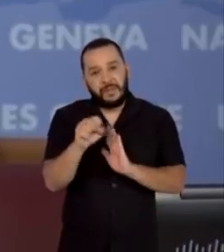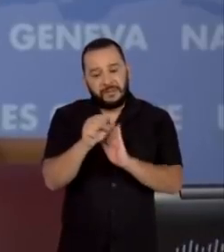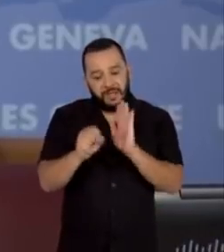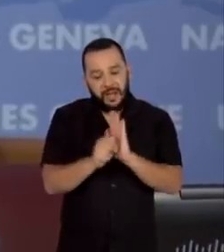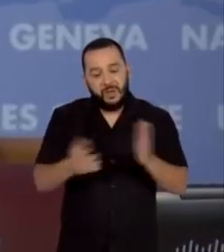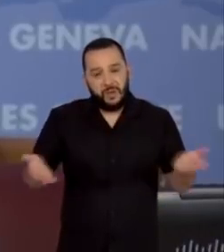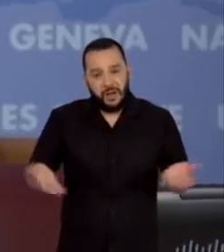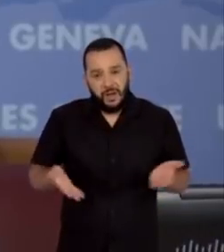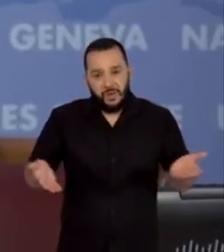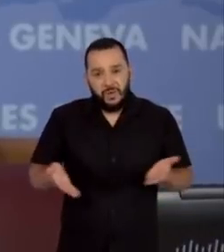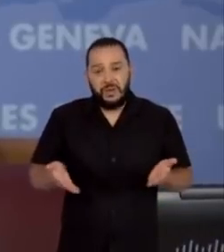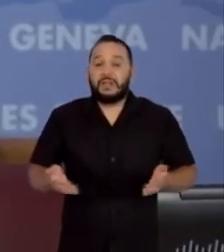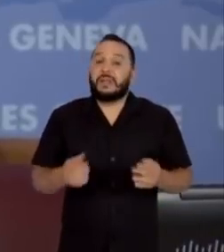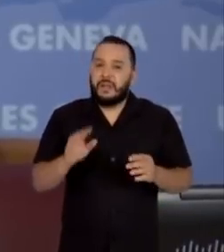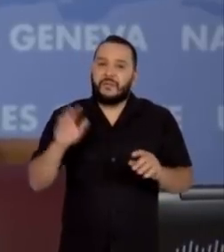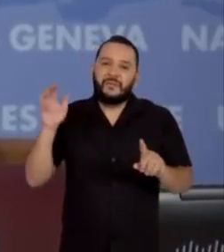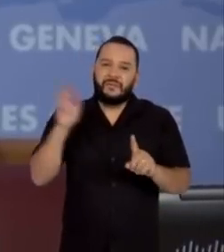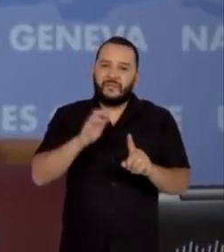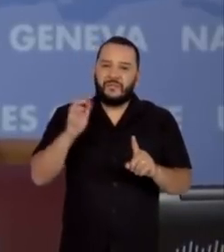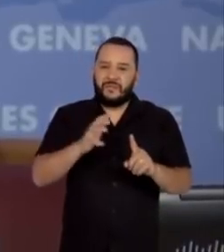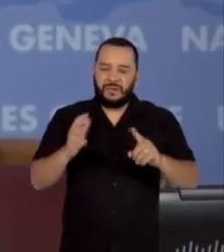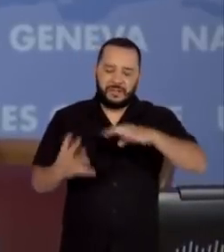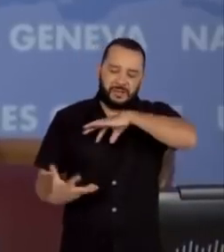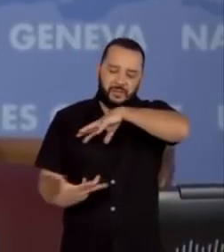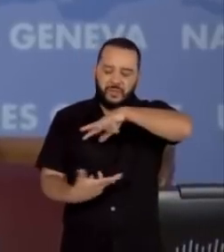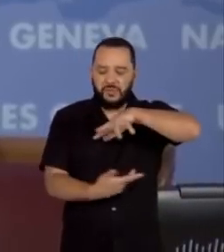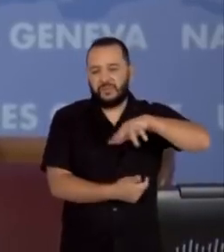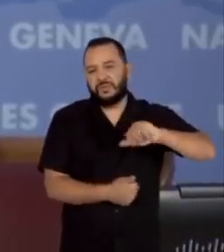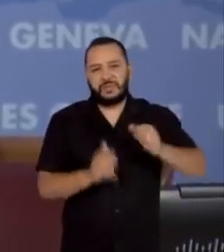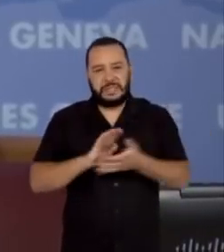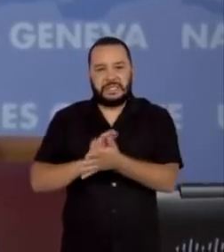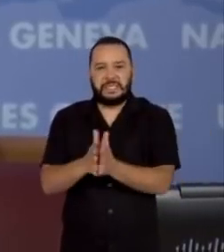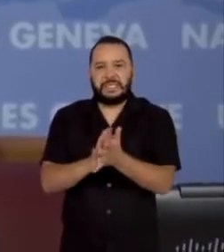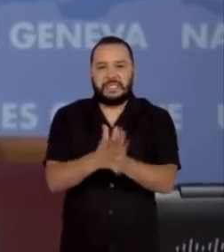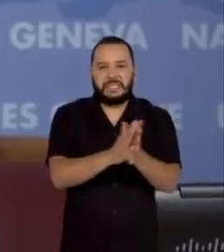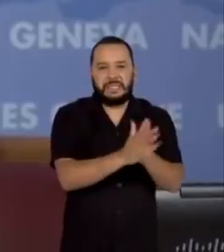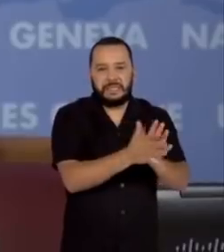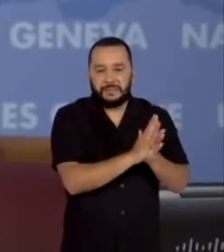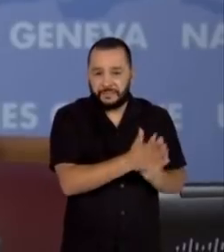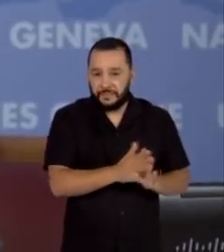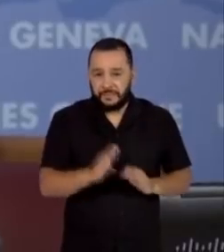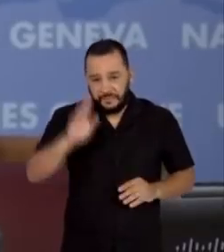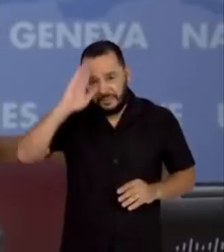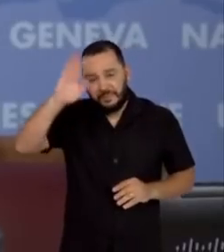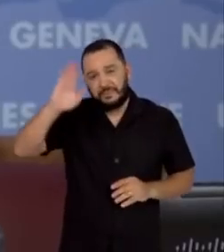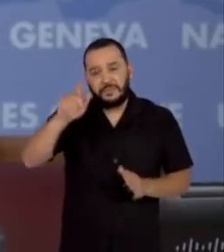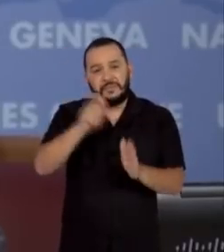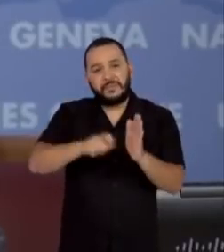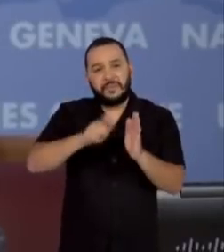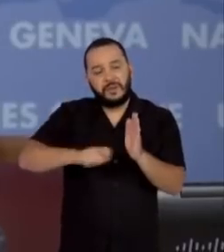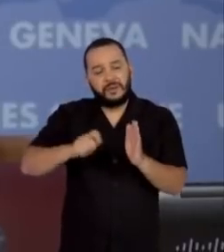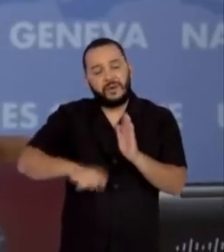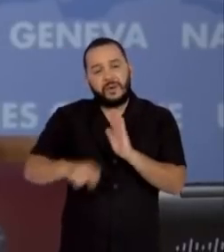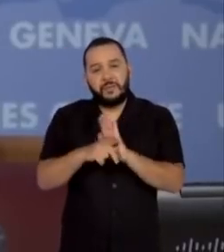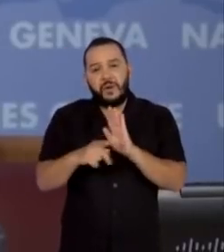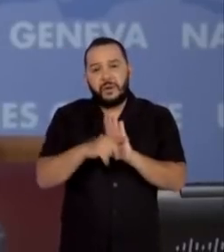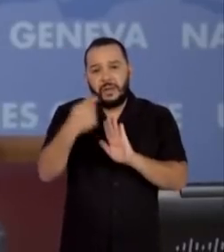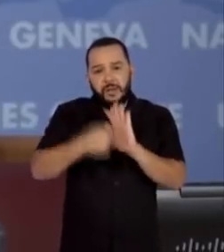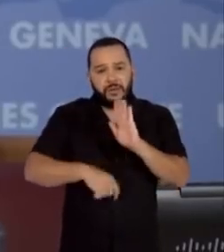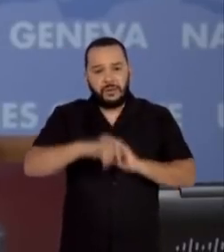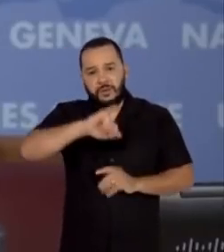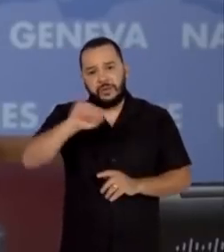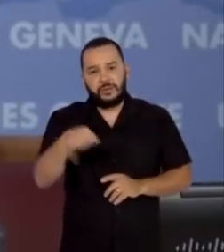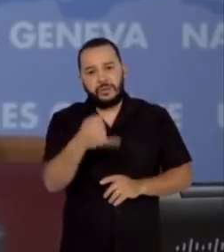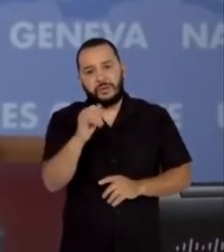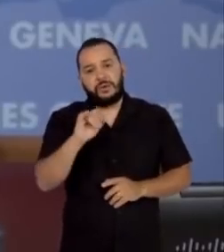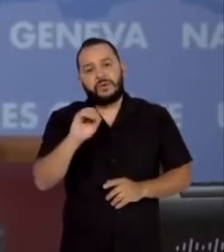século, o que trará impactos destruidores no clima. O principal autor do relatório, John Christensen, disse